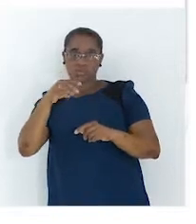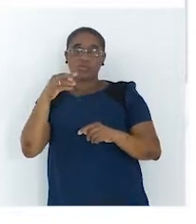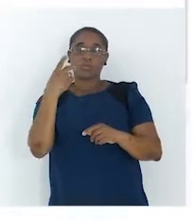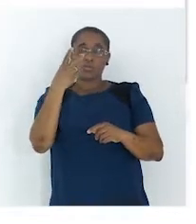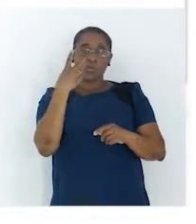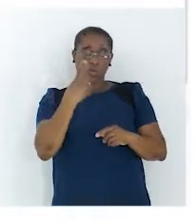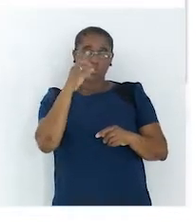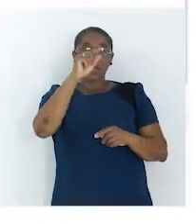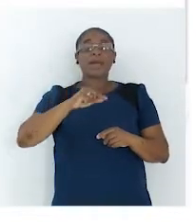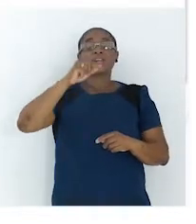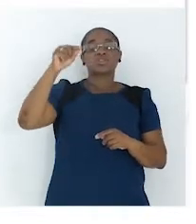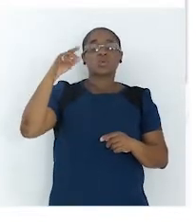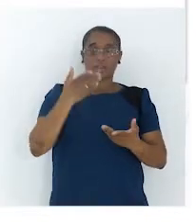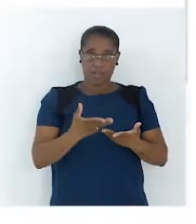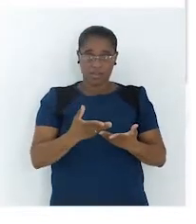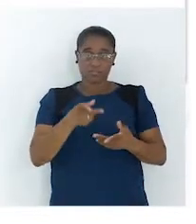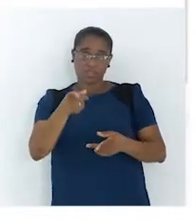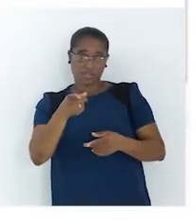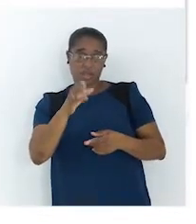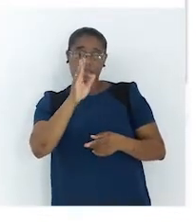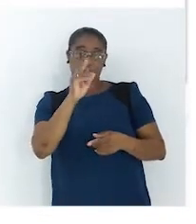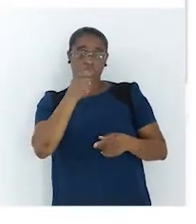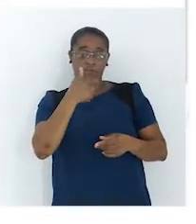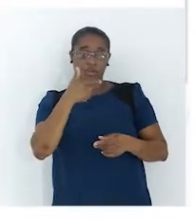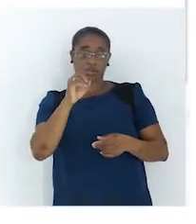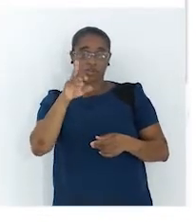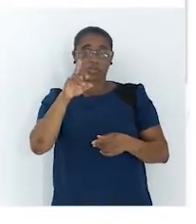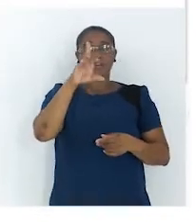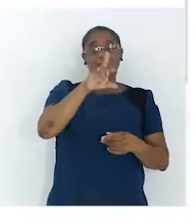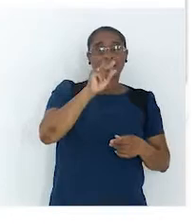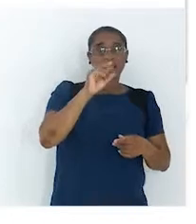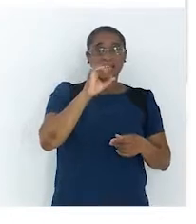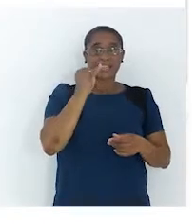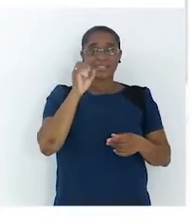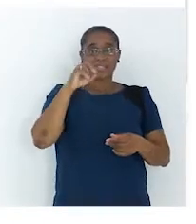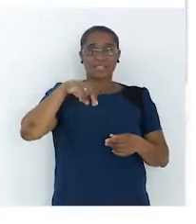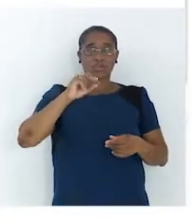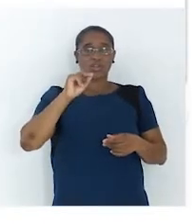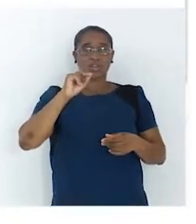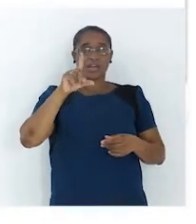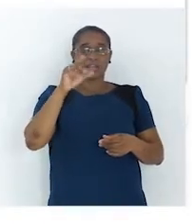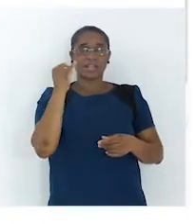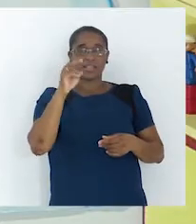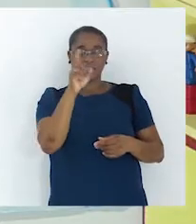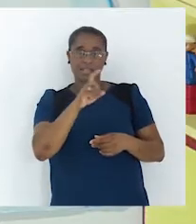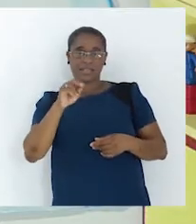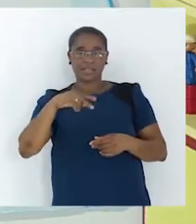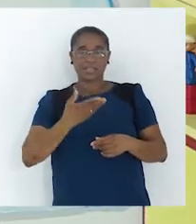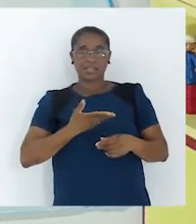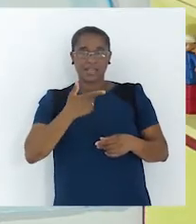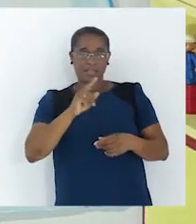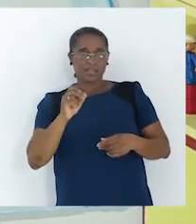quadrada neste caso o fator racionalizante será o conjugado domingo